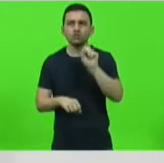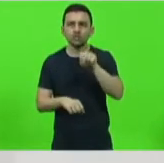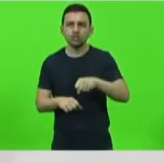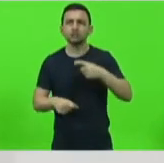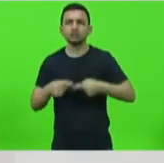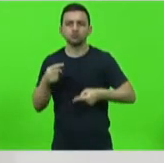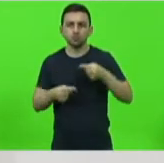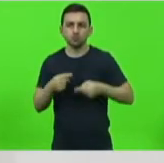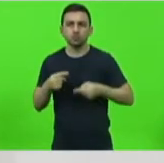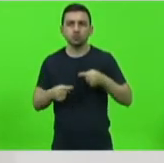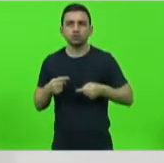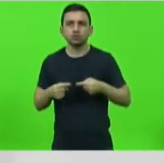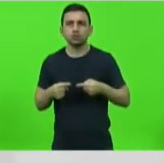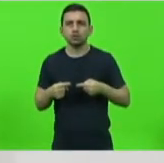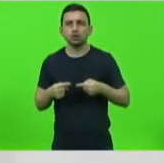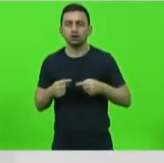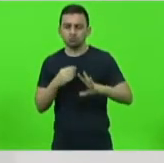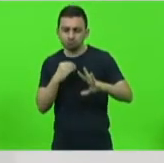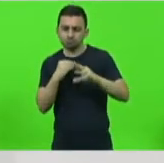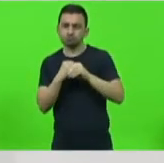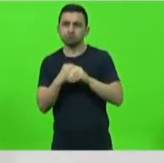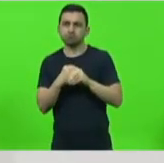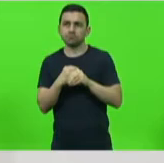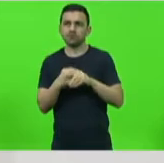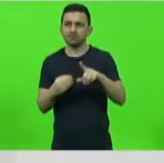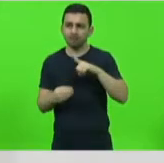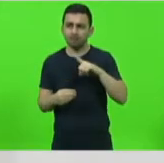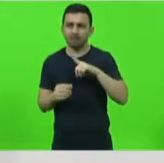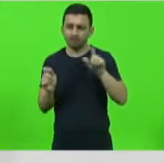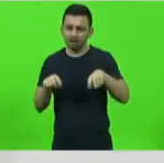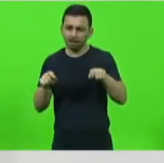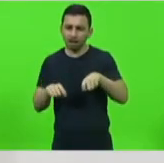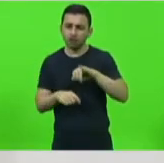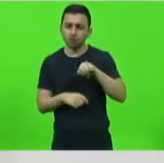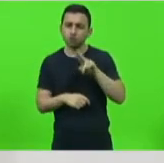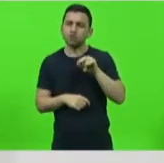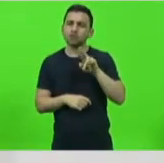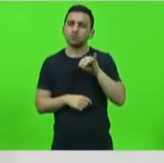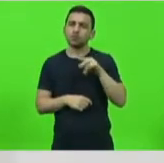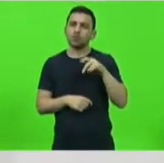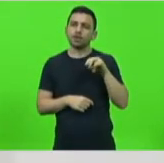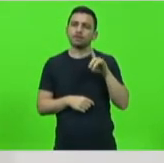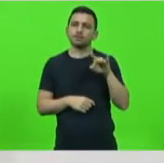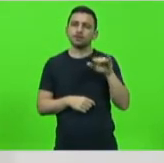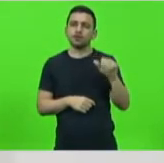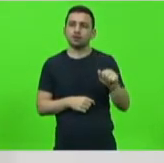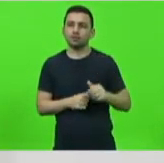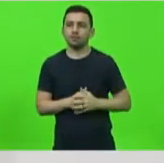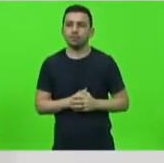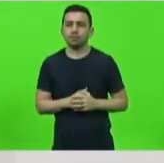debater e sim emendar. Tem jurisprudência. E é isso que a gente está fazendo aqui.